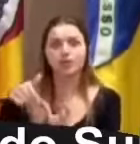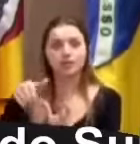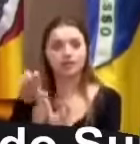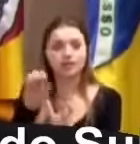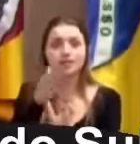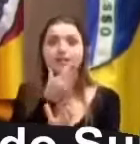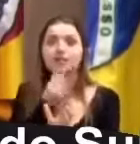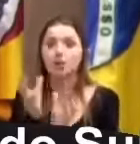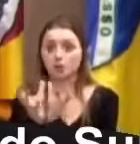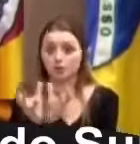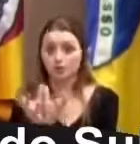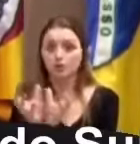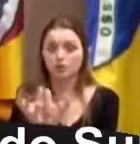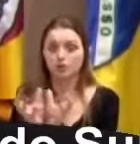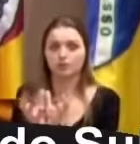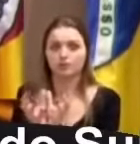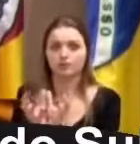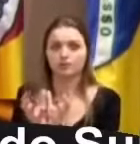70 homens